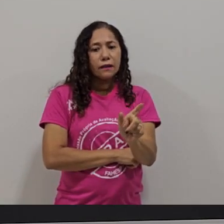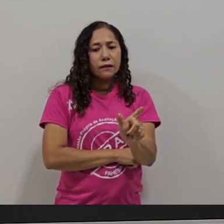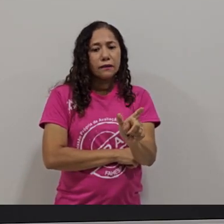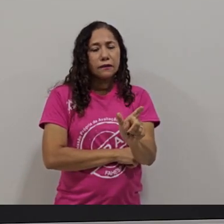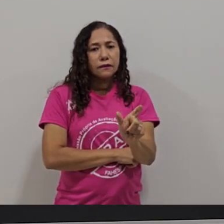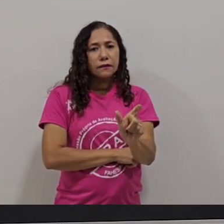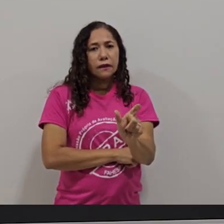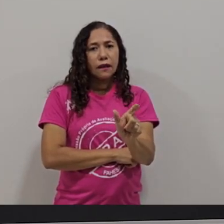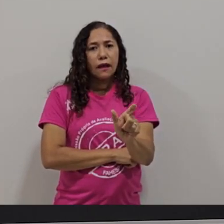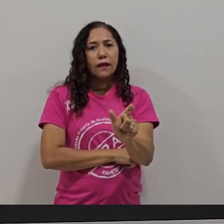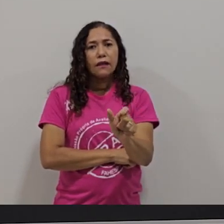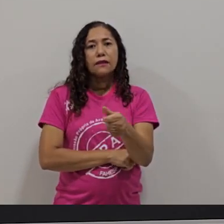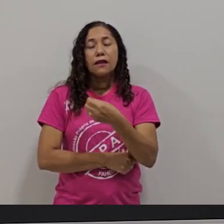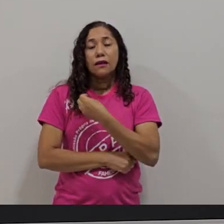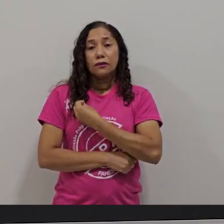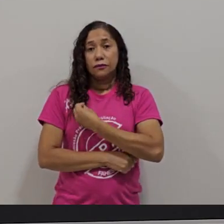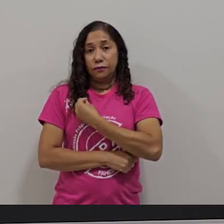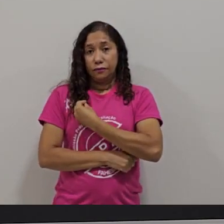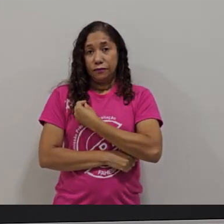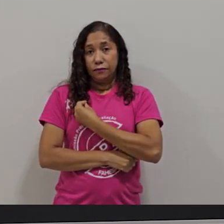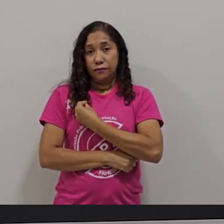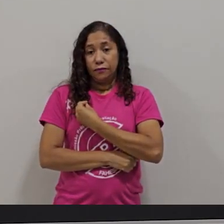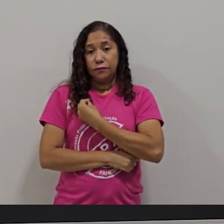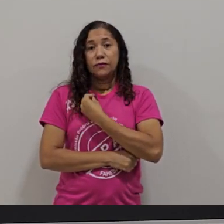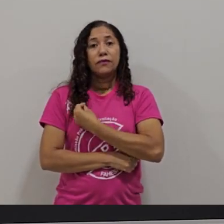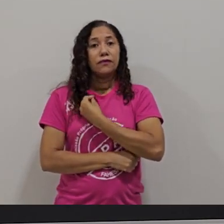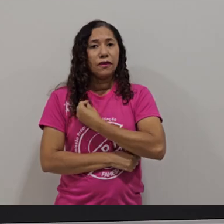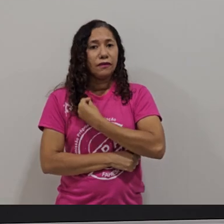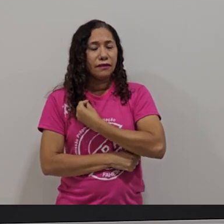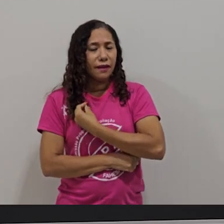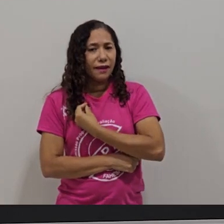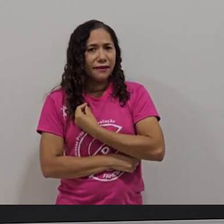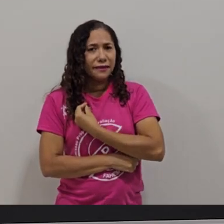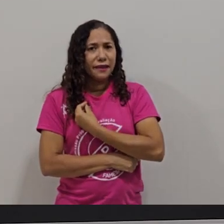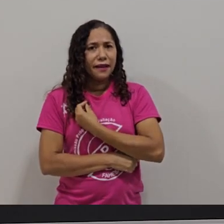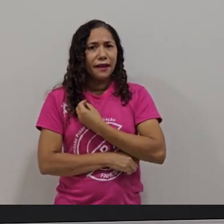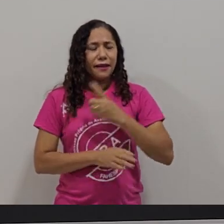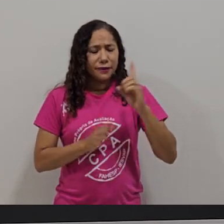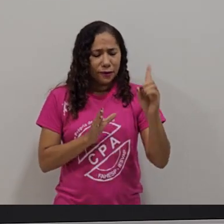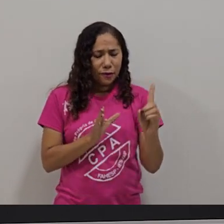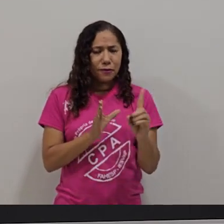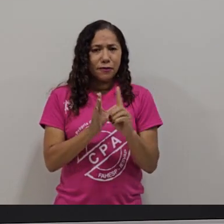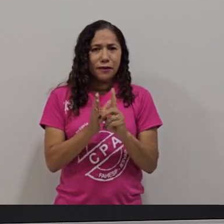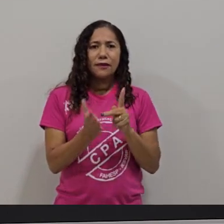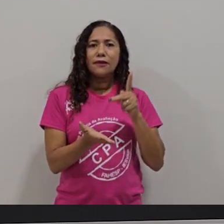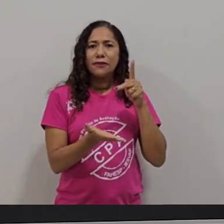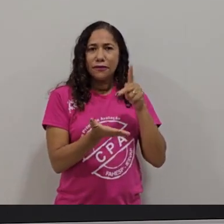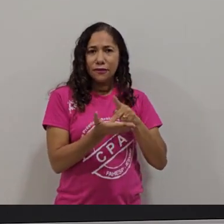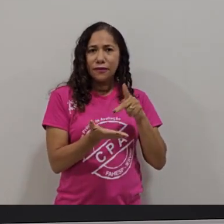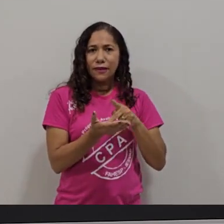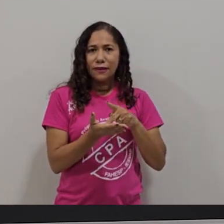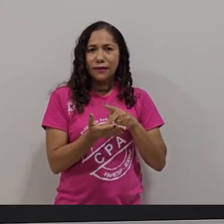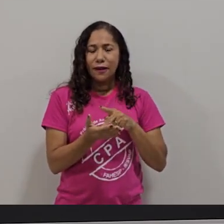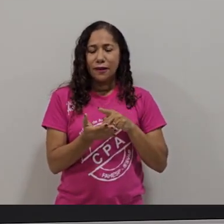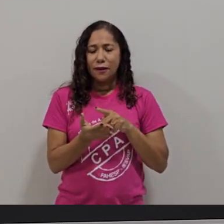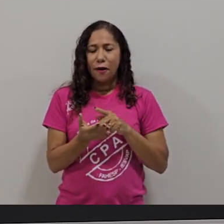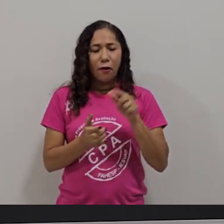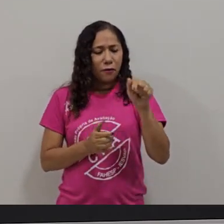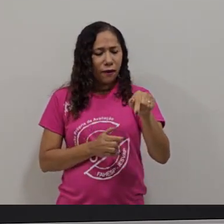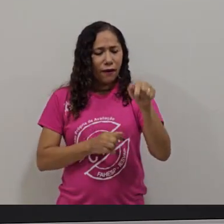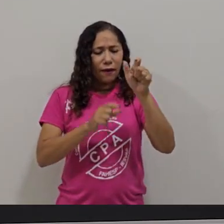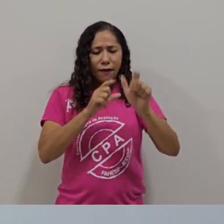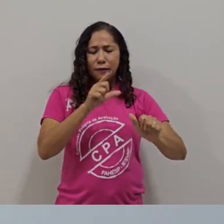pessoas, elas estão lá, mas elas estão incluídas de fato ou meramente preenchendo